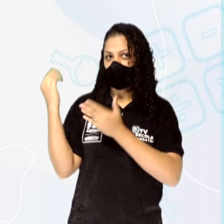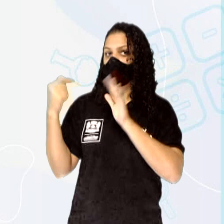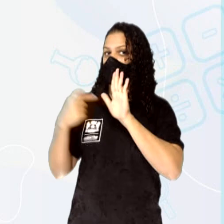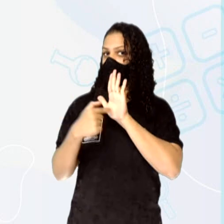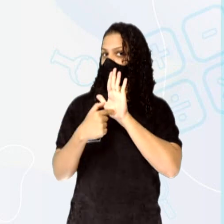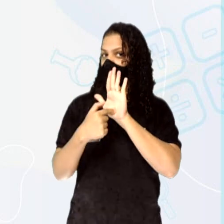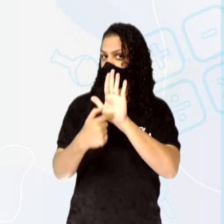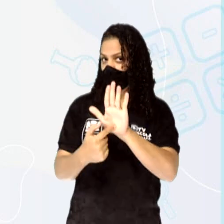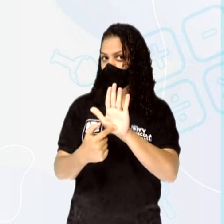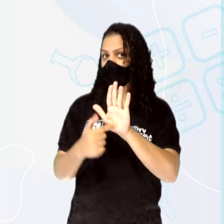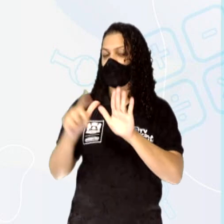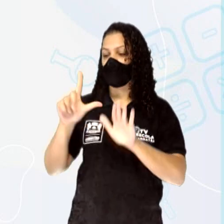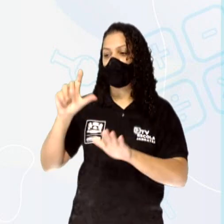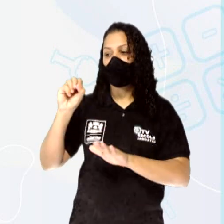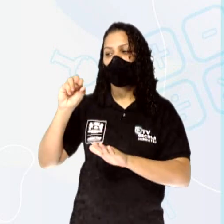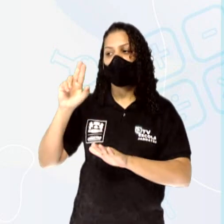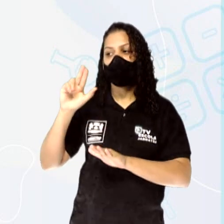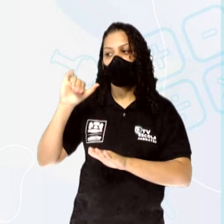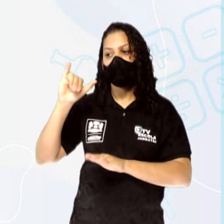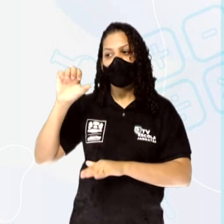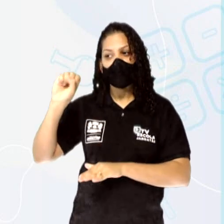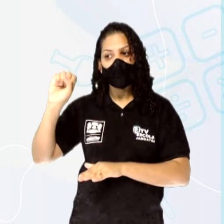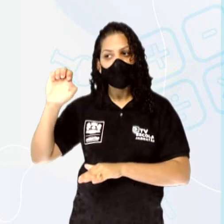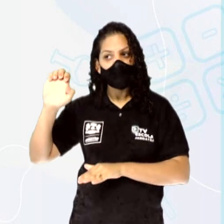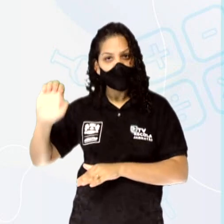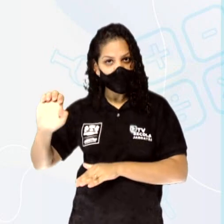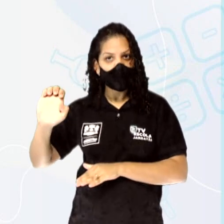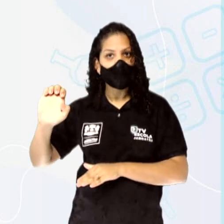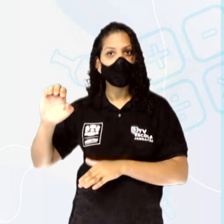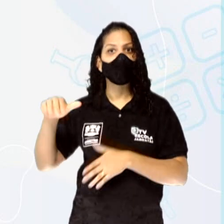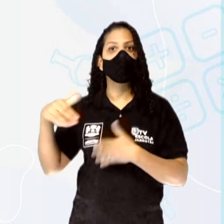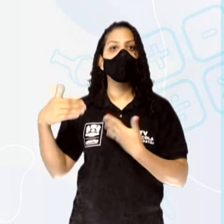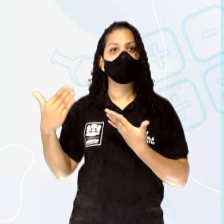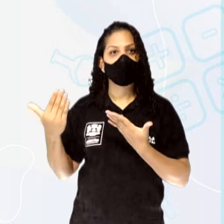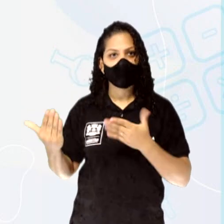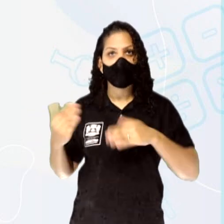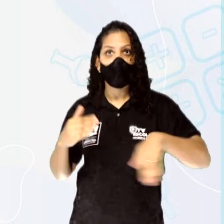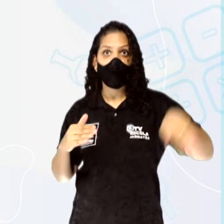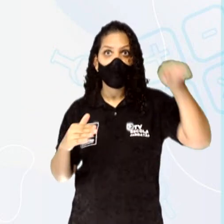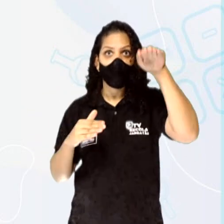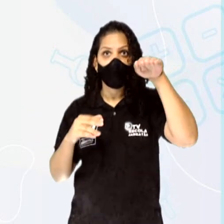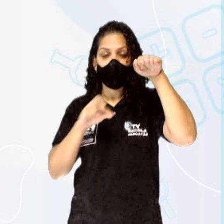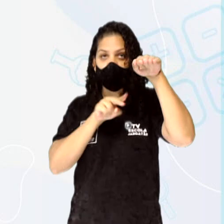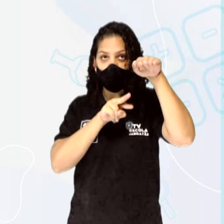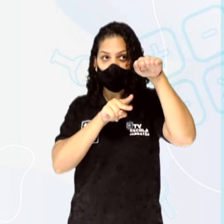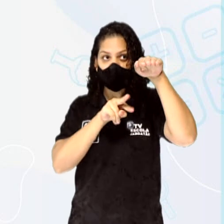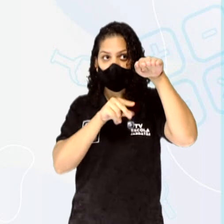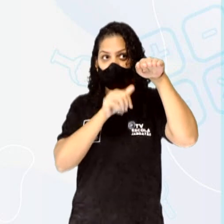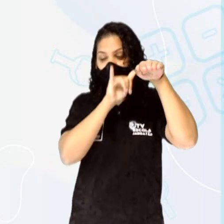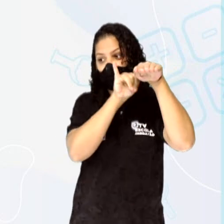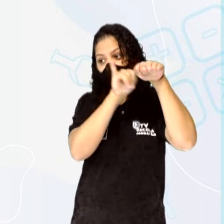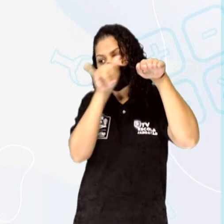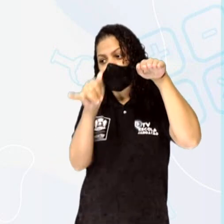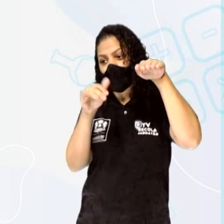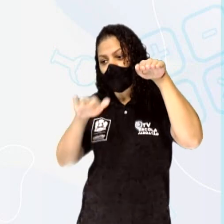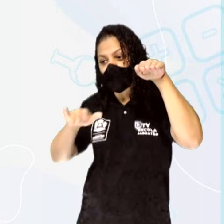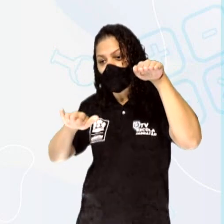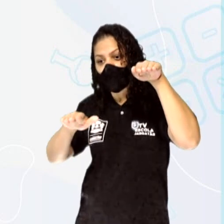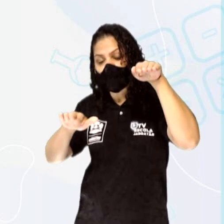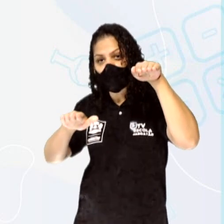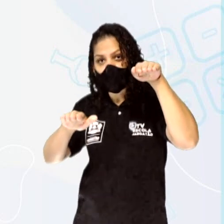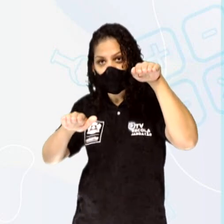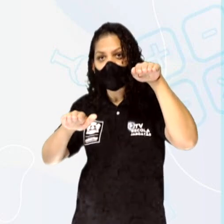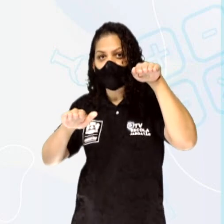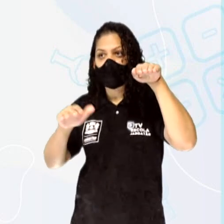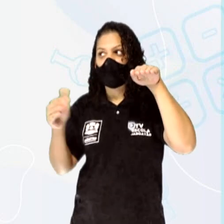Louise, and she is 11. Então aí a irmã mais velha está falando da Louise e está